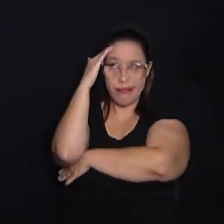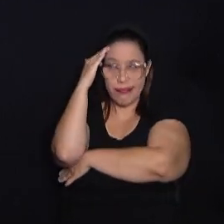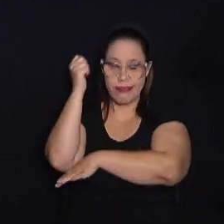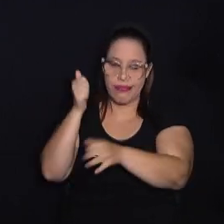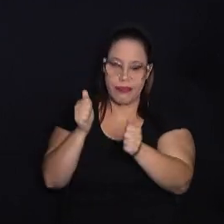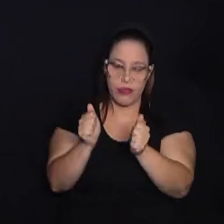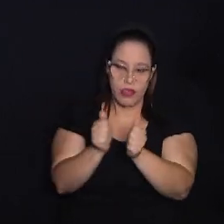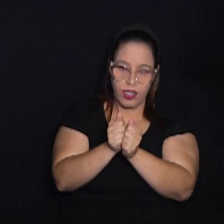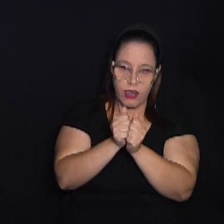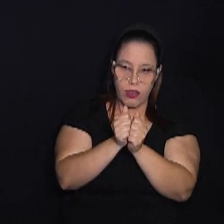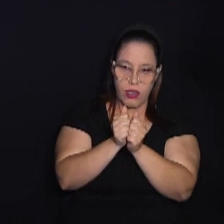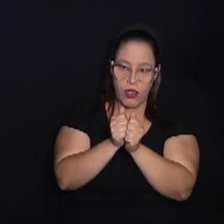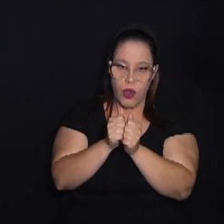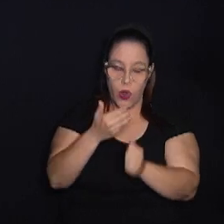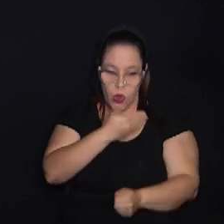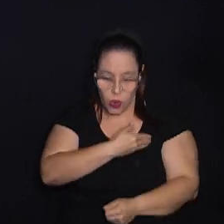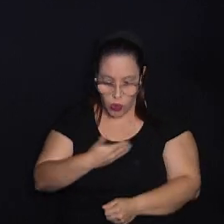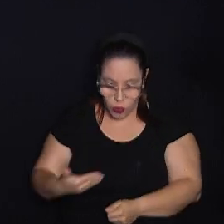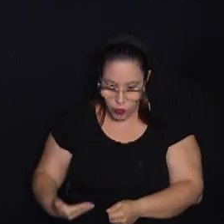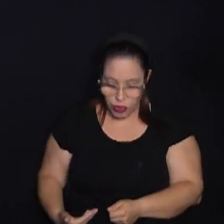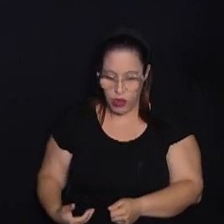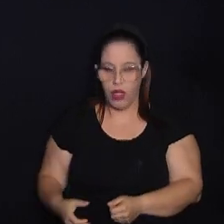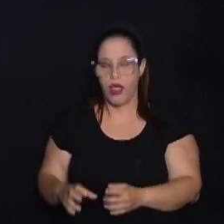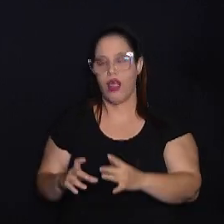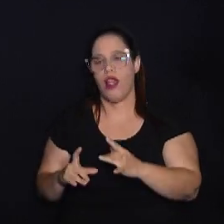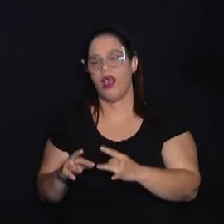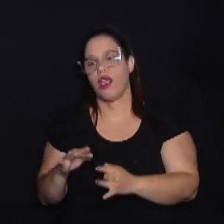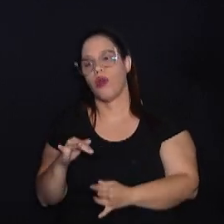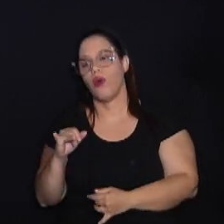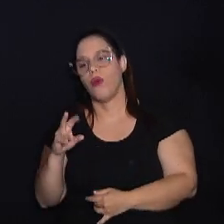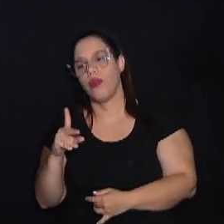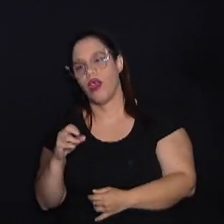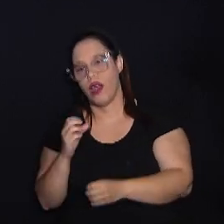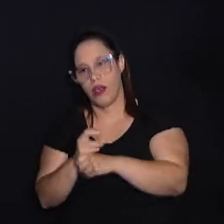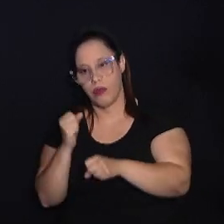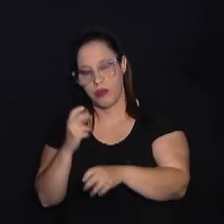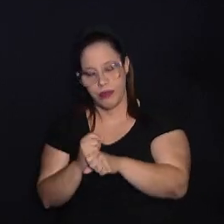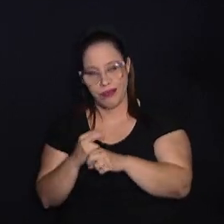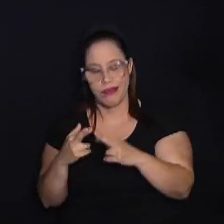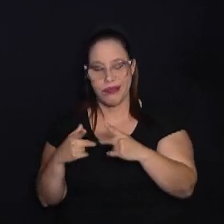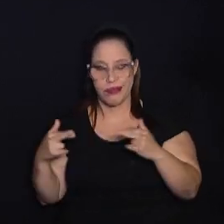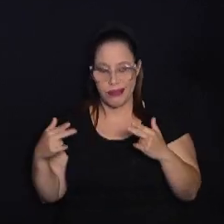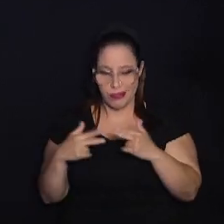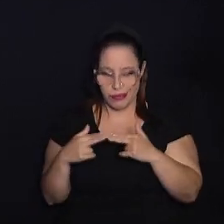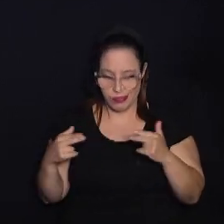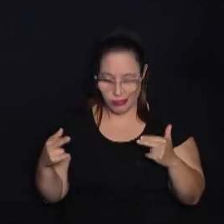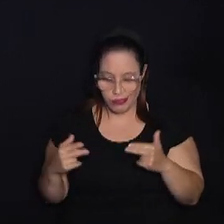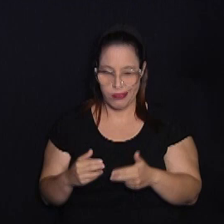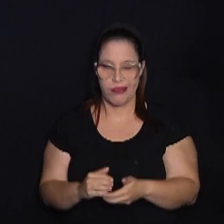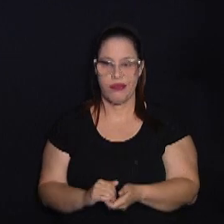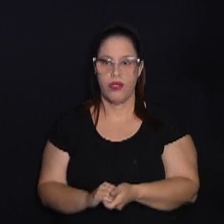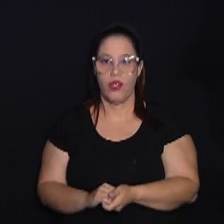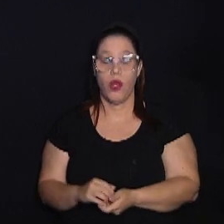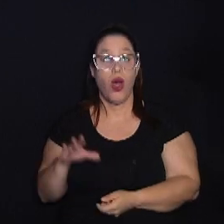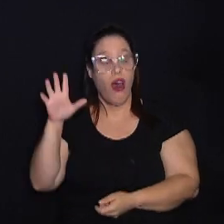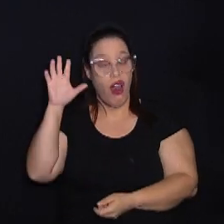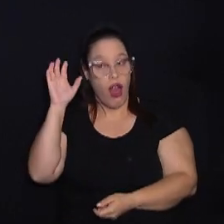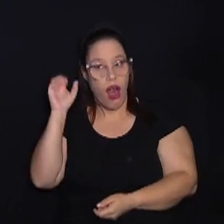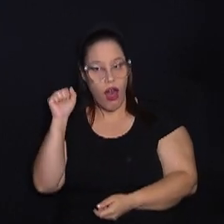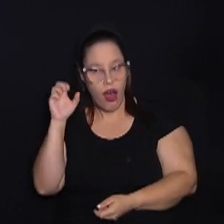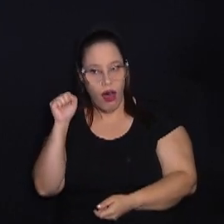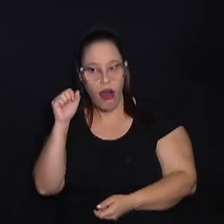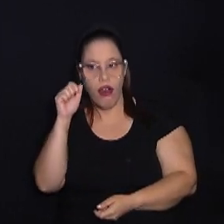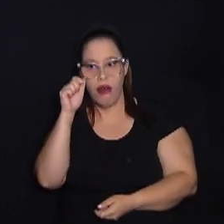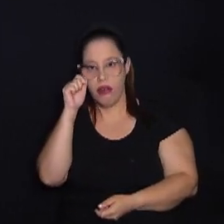o poder público e a classe contábil é o que faz a diferença para que nós possamos ser ouvidos, para que